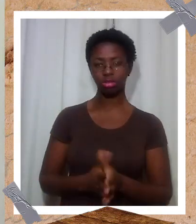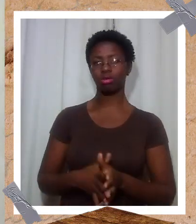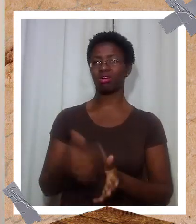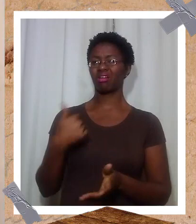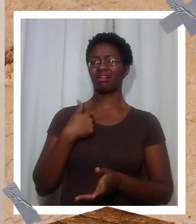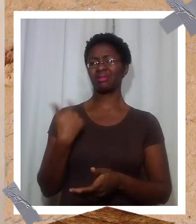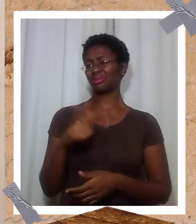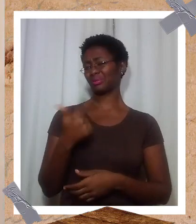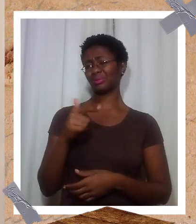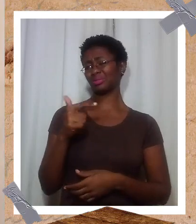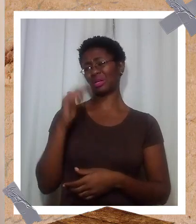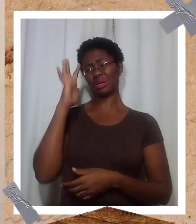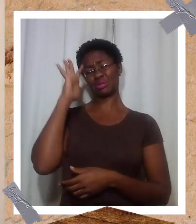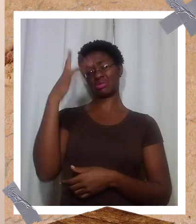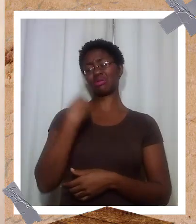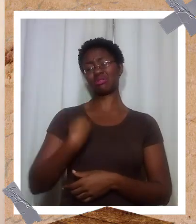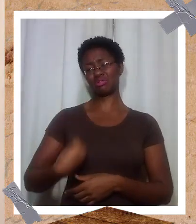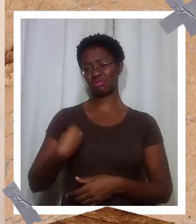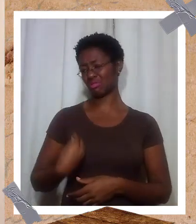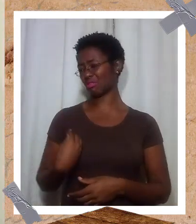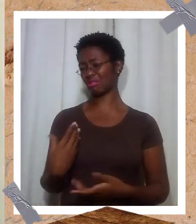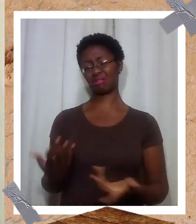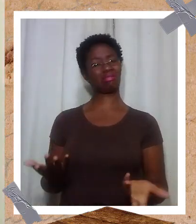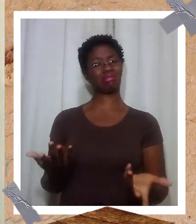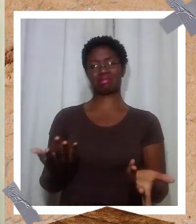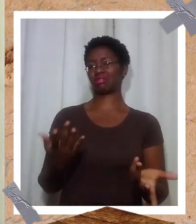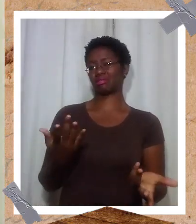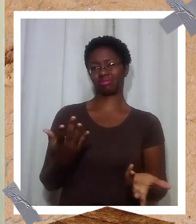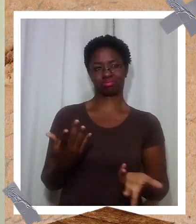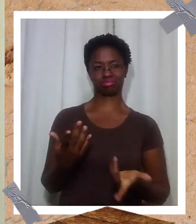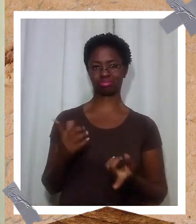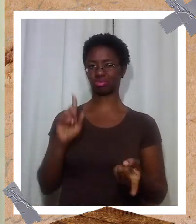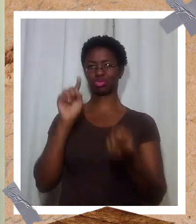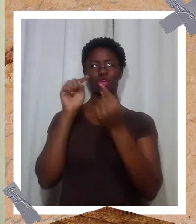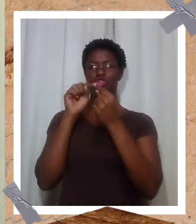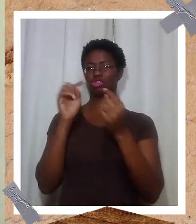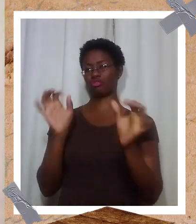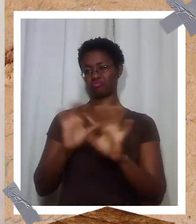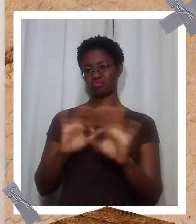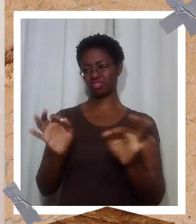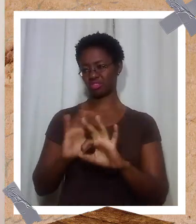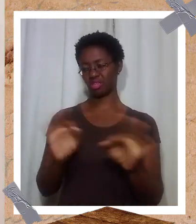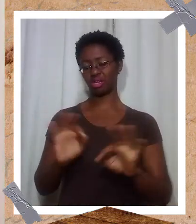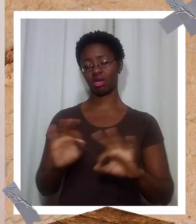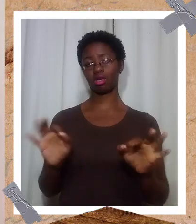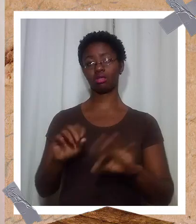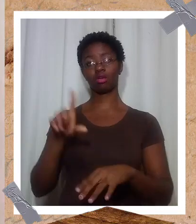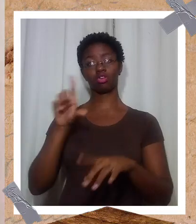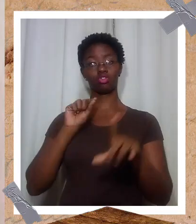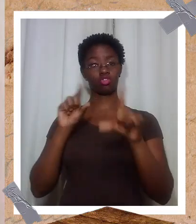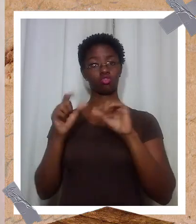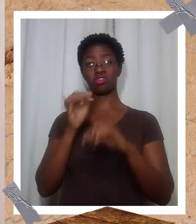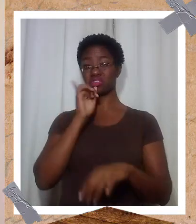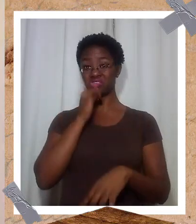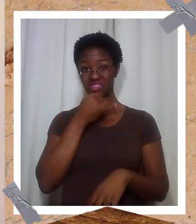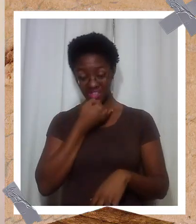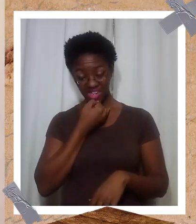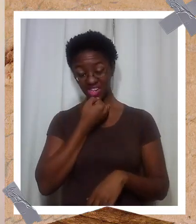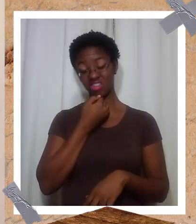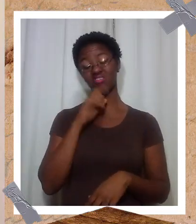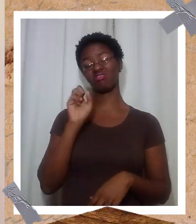de vida e nem tão pouco de sonhar. Eu não tinha essa coisa. Eu acho que uma das coisas mais tristes é isso, quando a pessoa